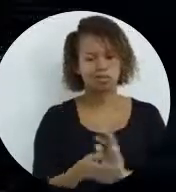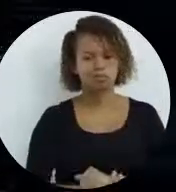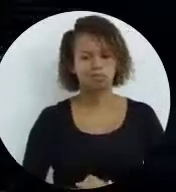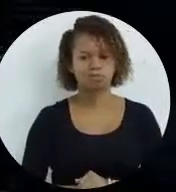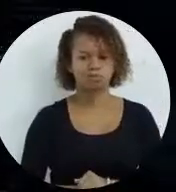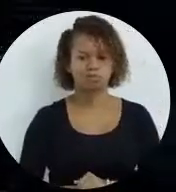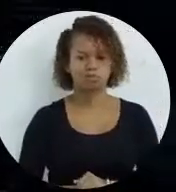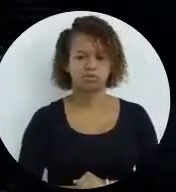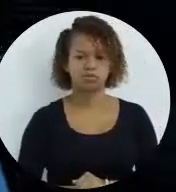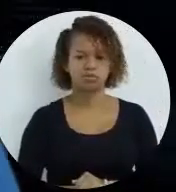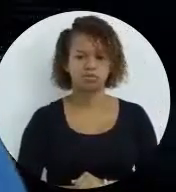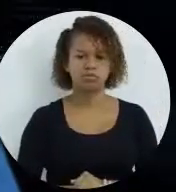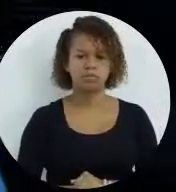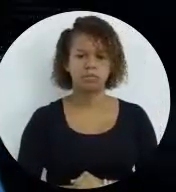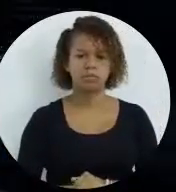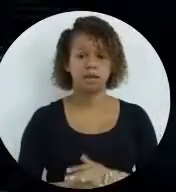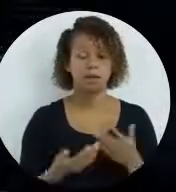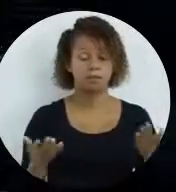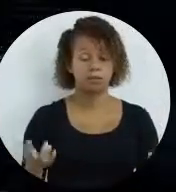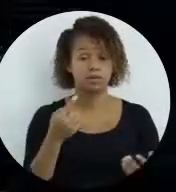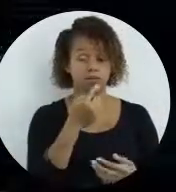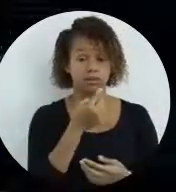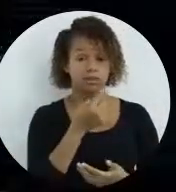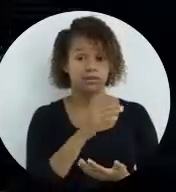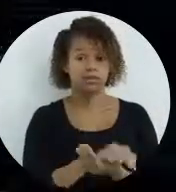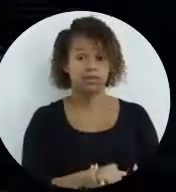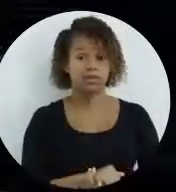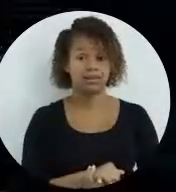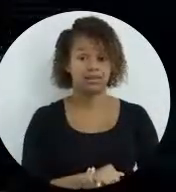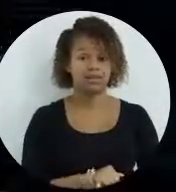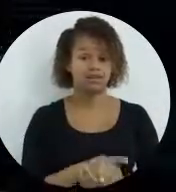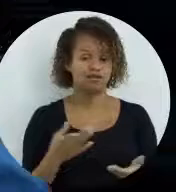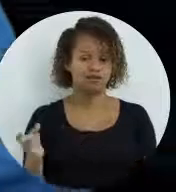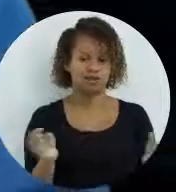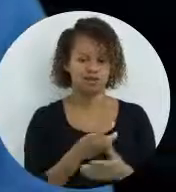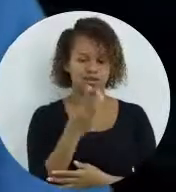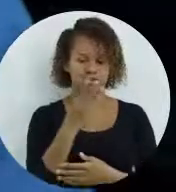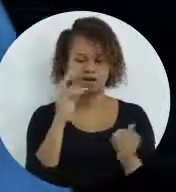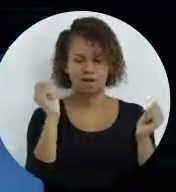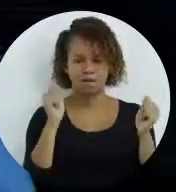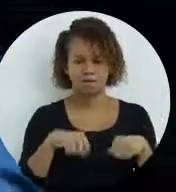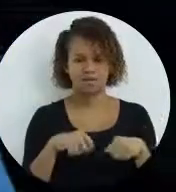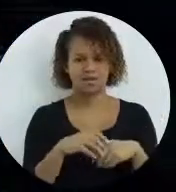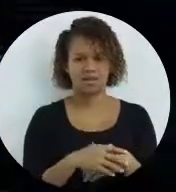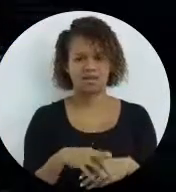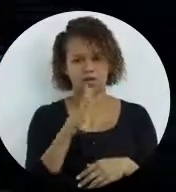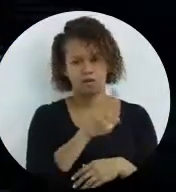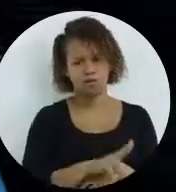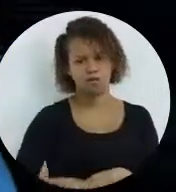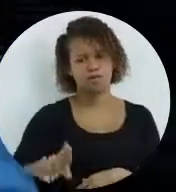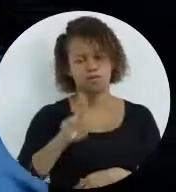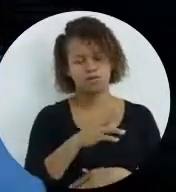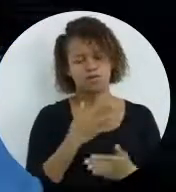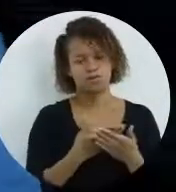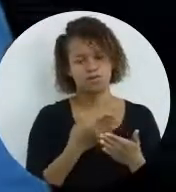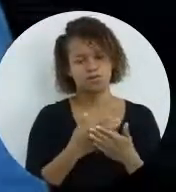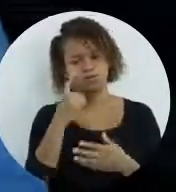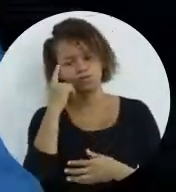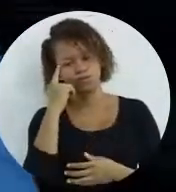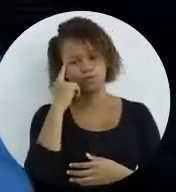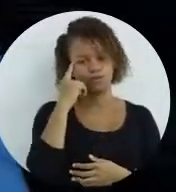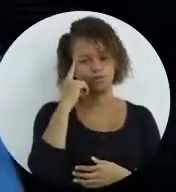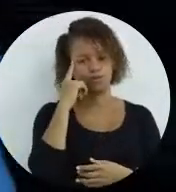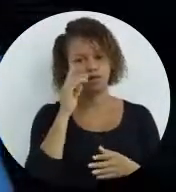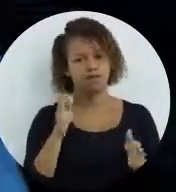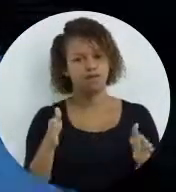prototype. Bem, essa daí foi a nossa terceira competência. Use o caderno de estudo, tire suas dúvidas